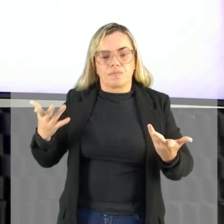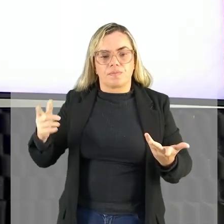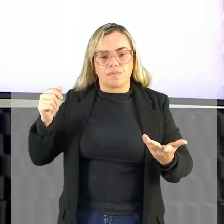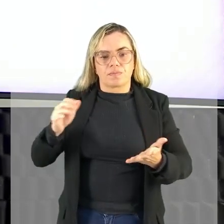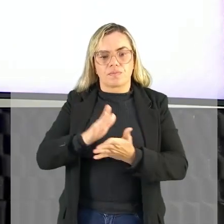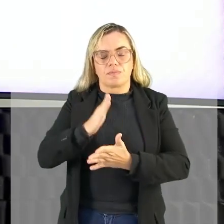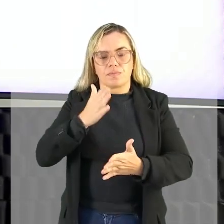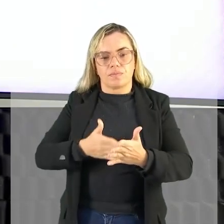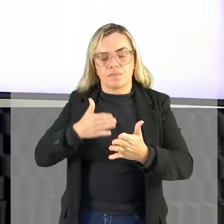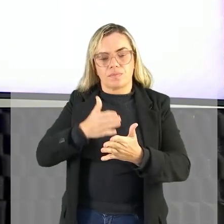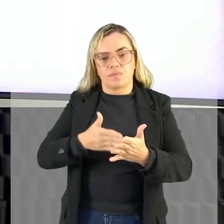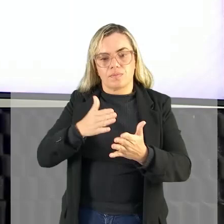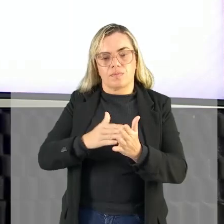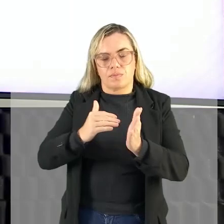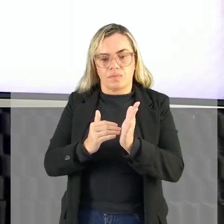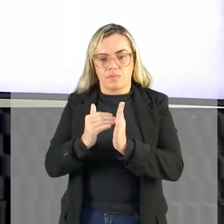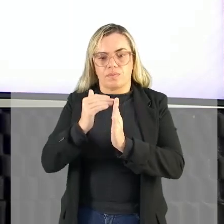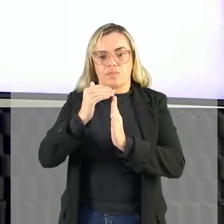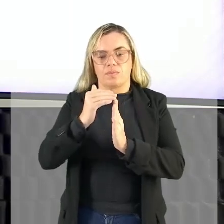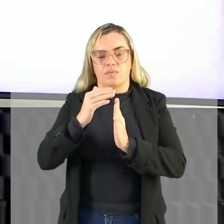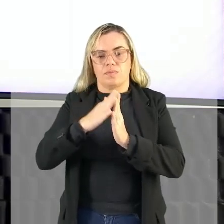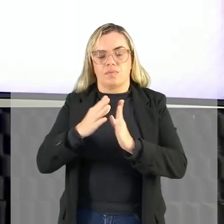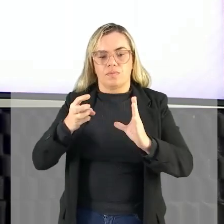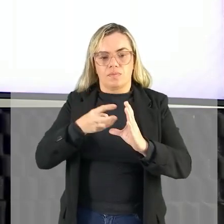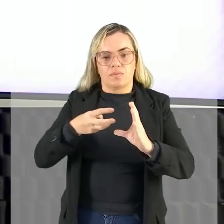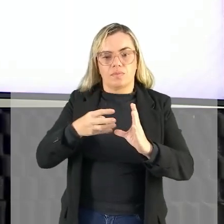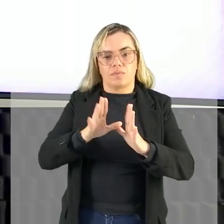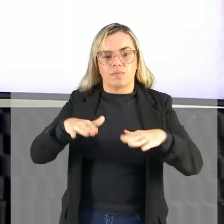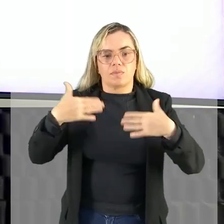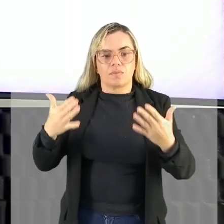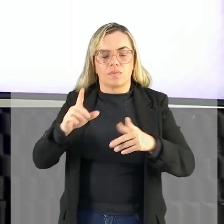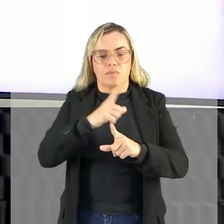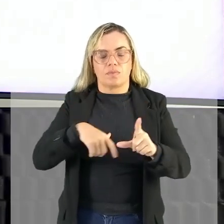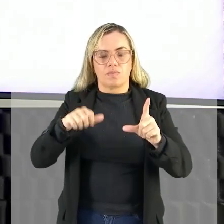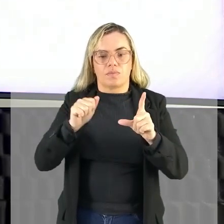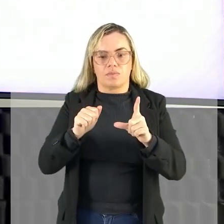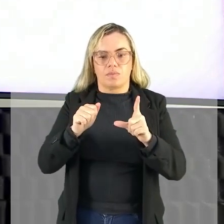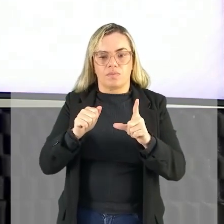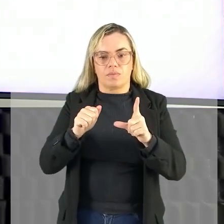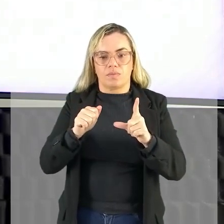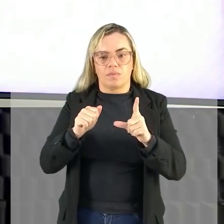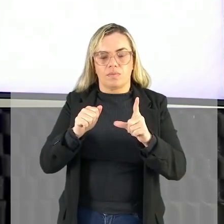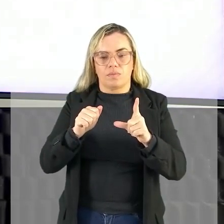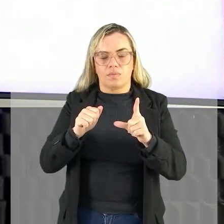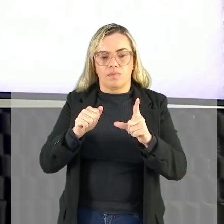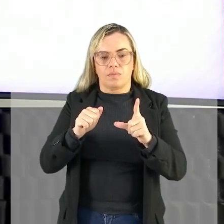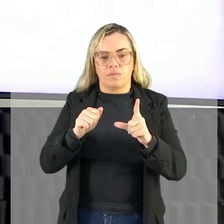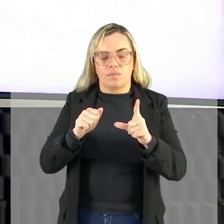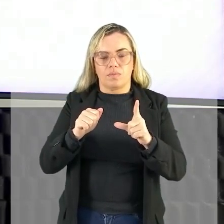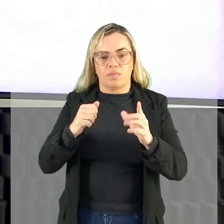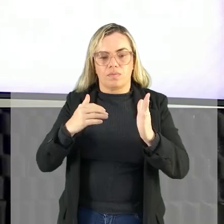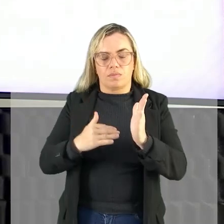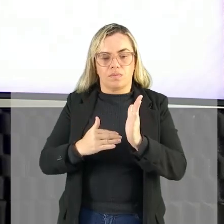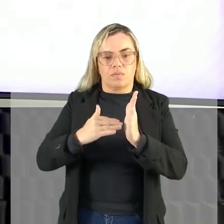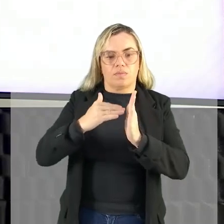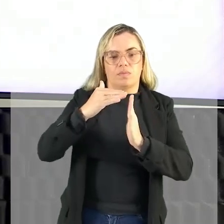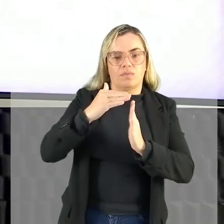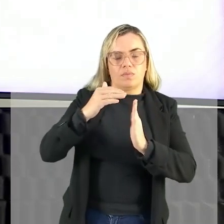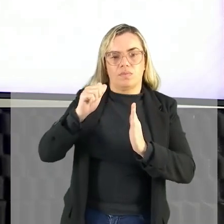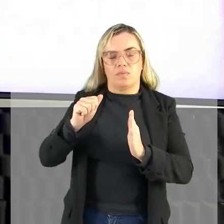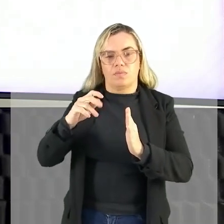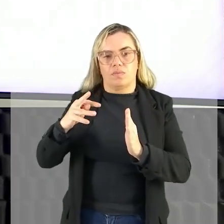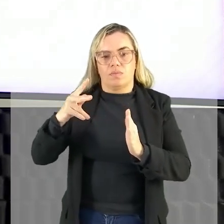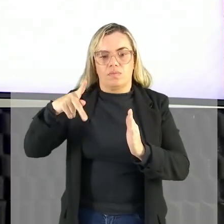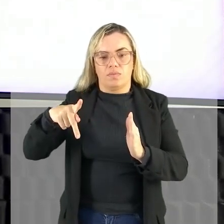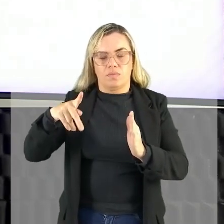esse bloqueio aumenta a concentração celular de ATP. Então, vai aumentar o ATP quando o